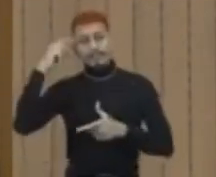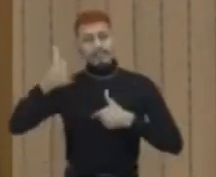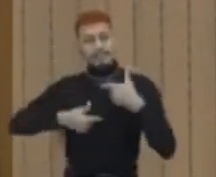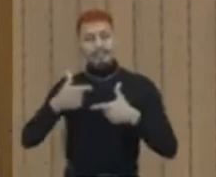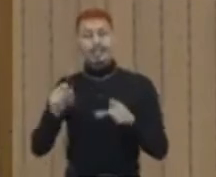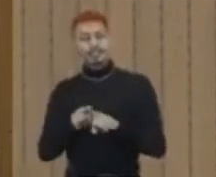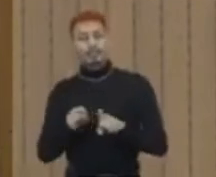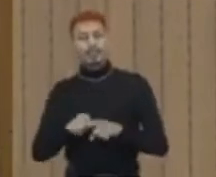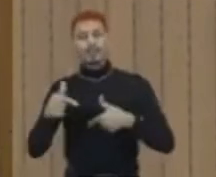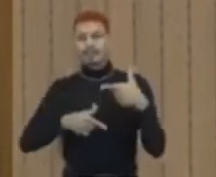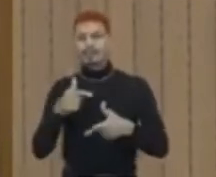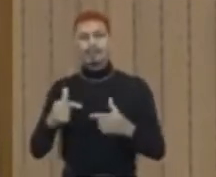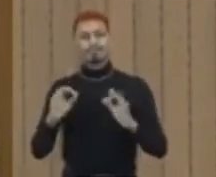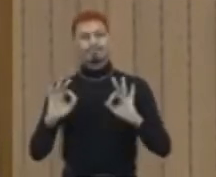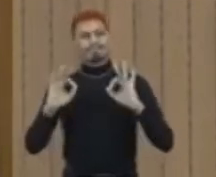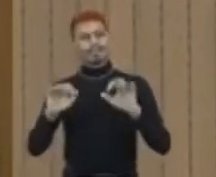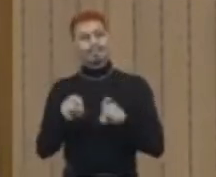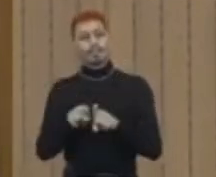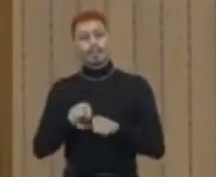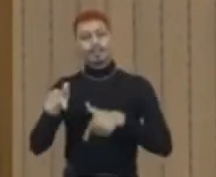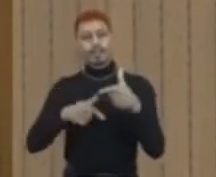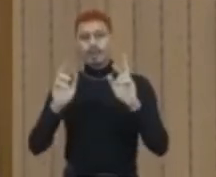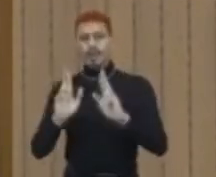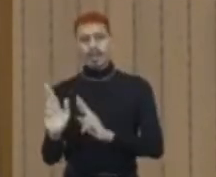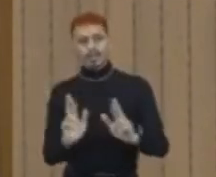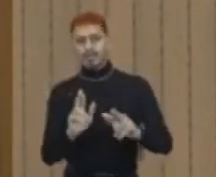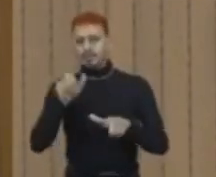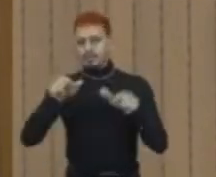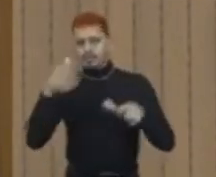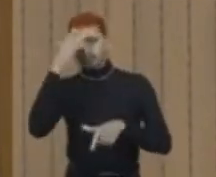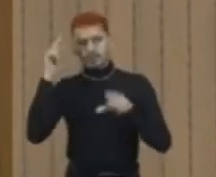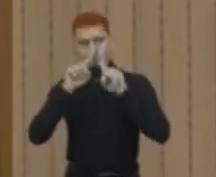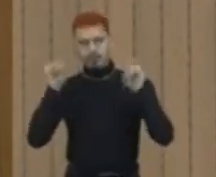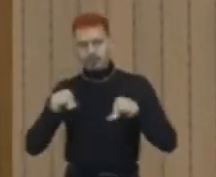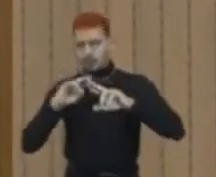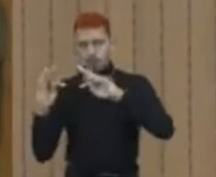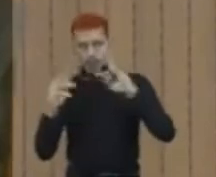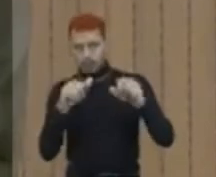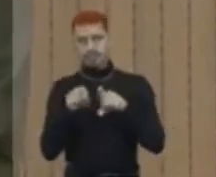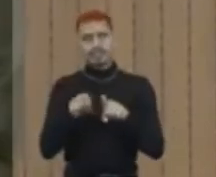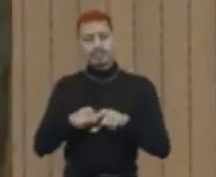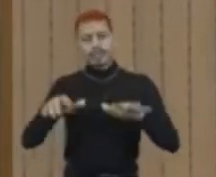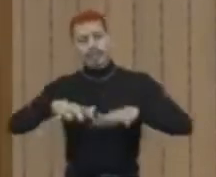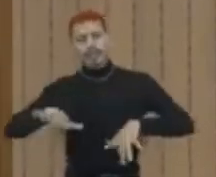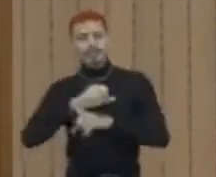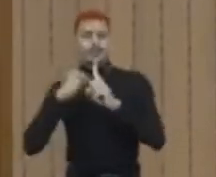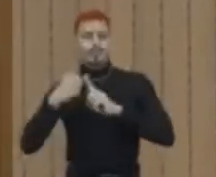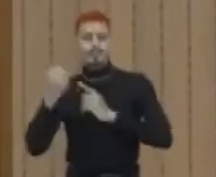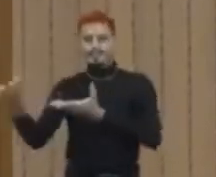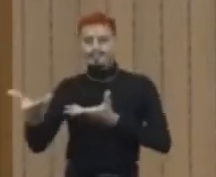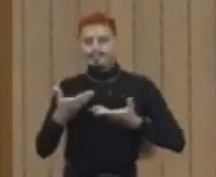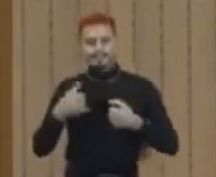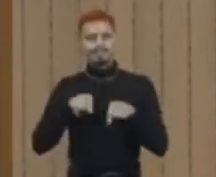mais digno, um trabalho com muito mais respeito, não só aos servidores, aos membros, aos colaboradores em geral, mas à sociedade, que vai ser muito mais